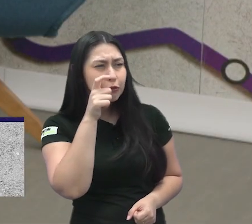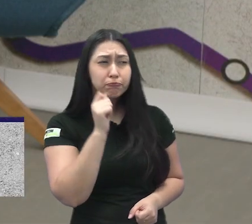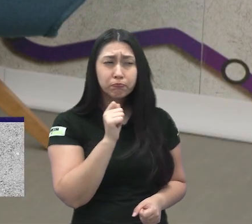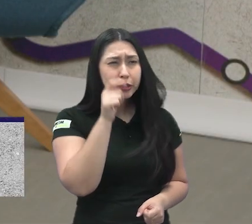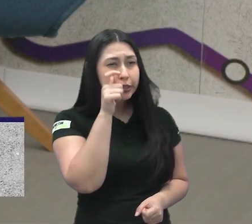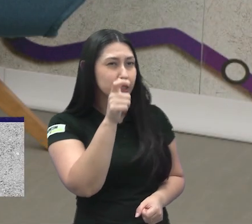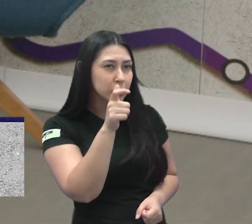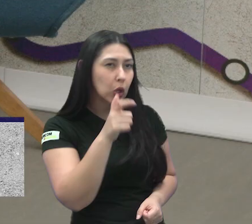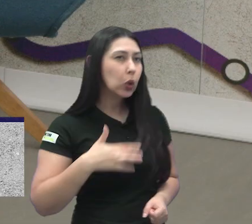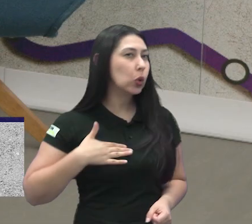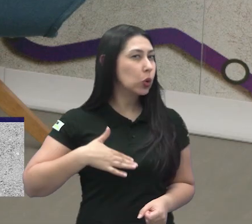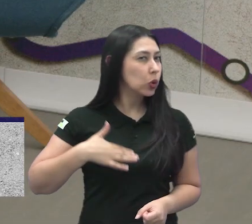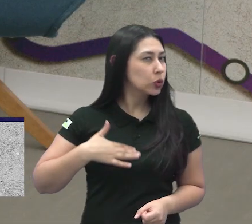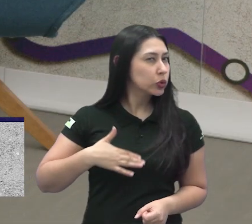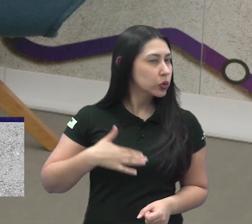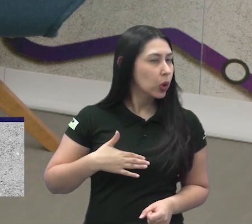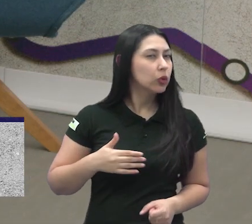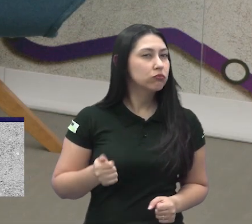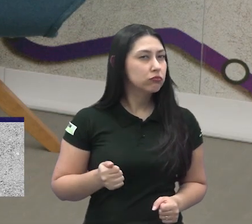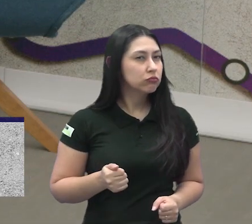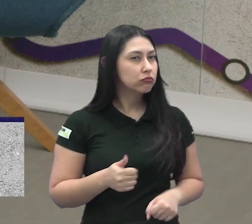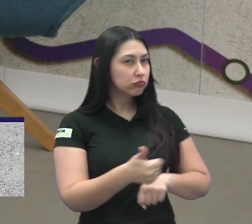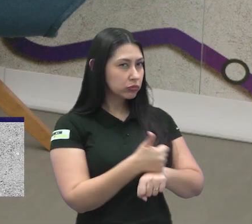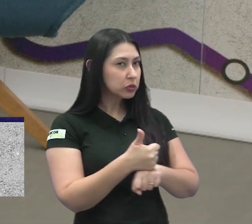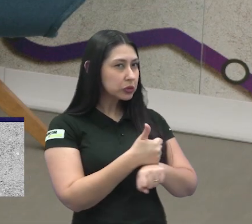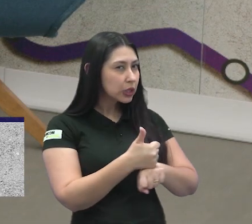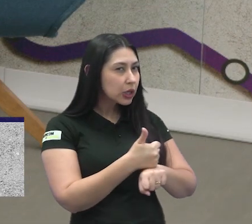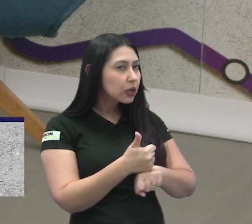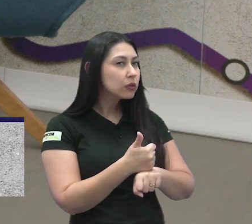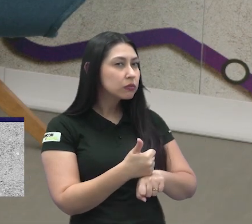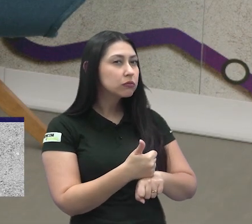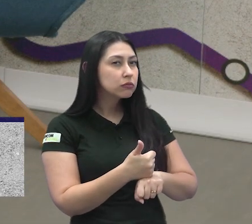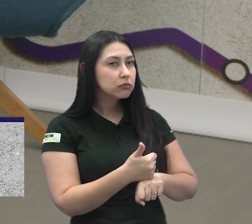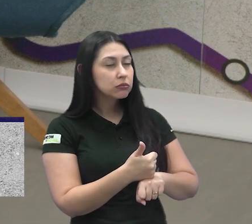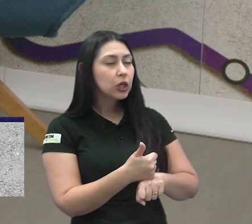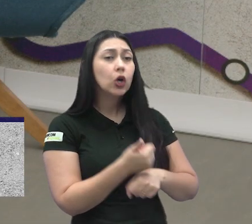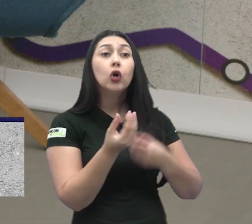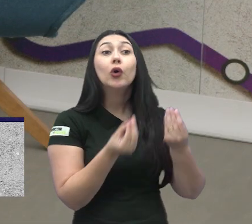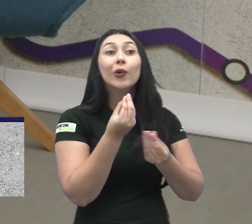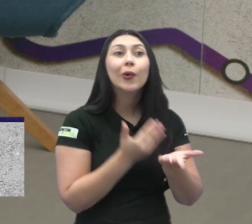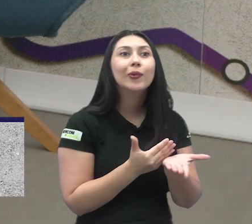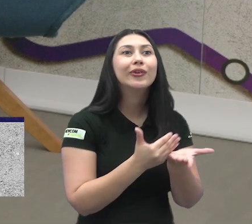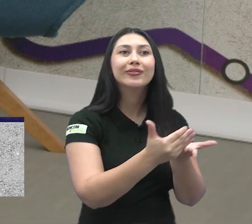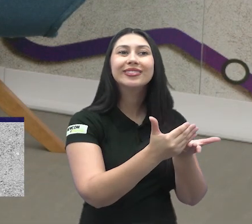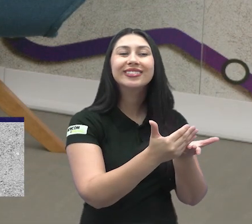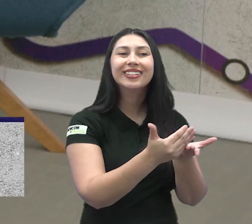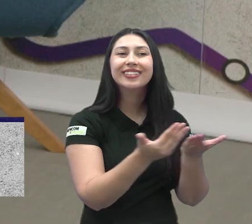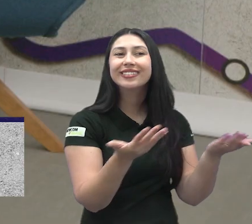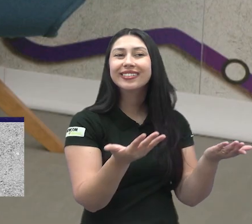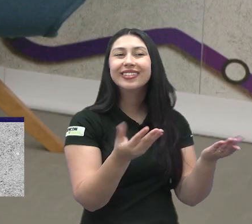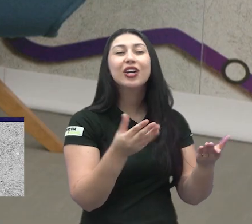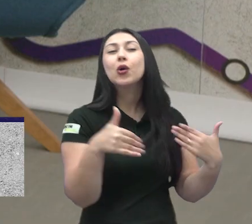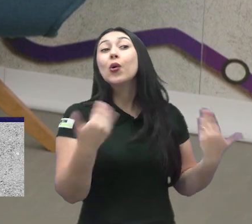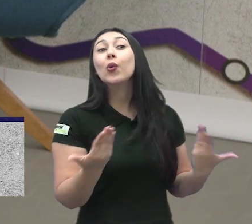desse bate-papo, né? Está conhecendo melhor a zootecnia, por onde começar, né? Qual o caminho, quais